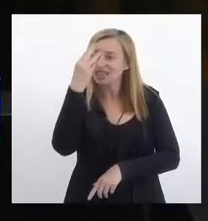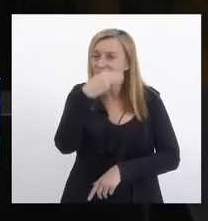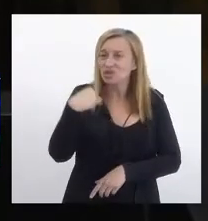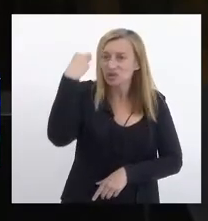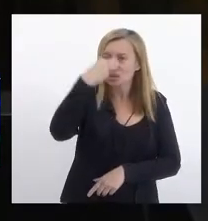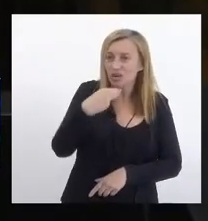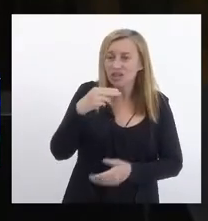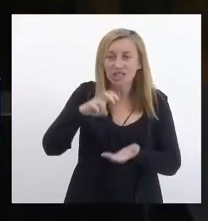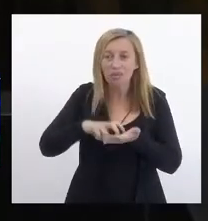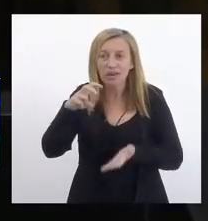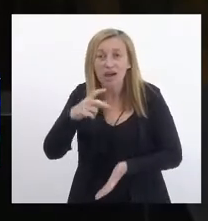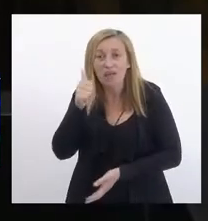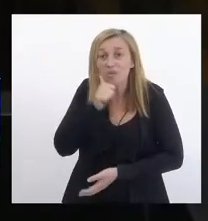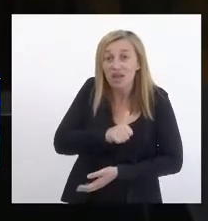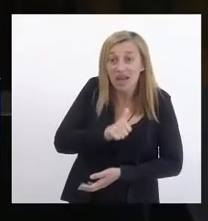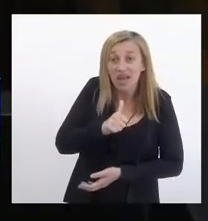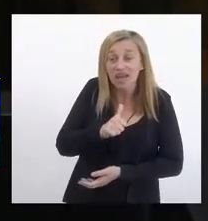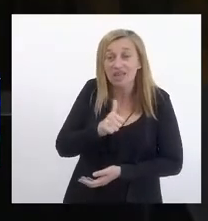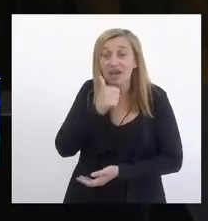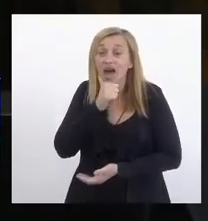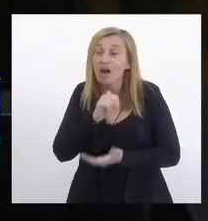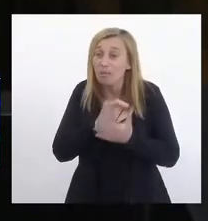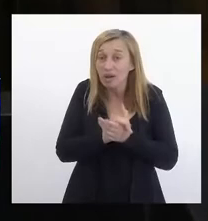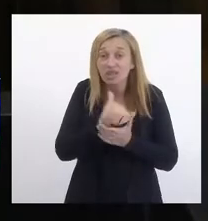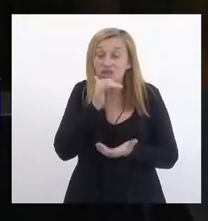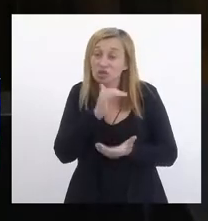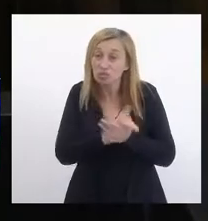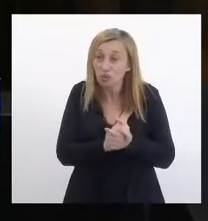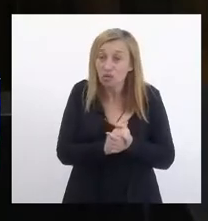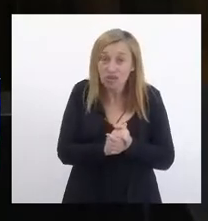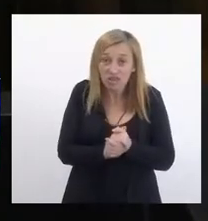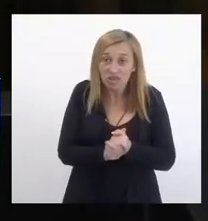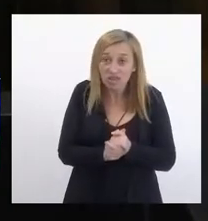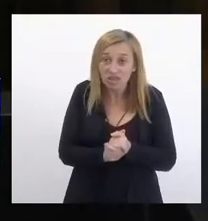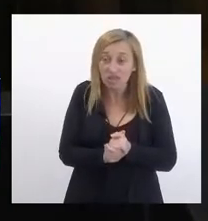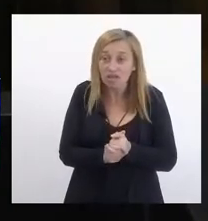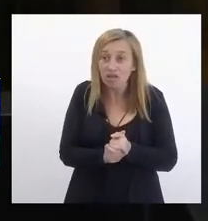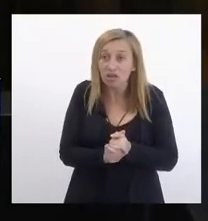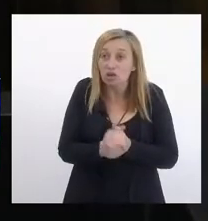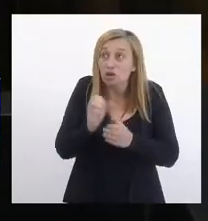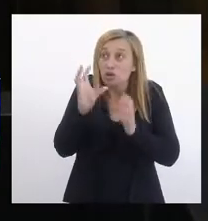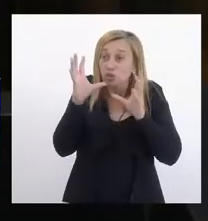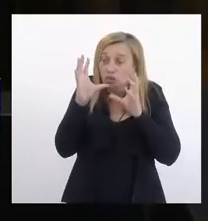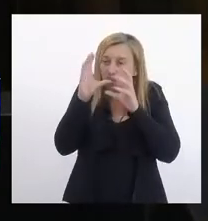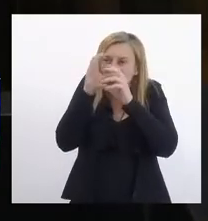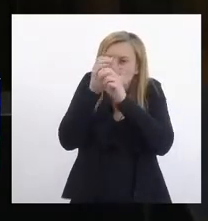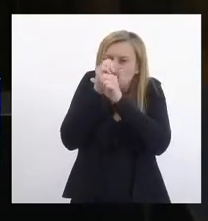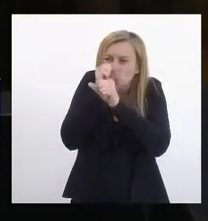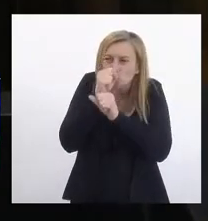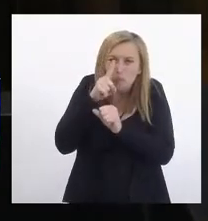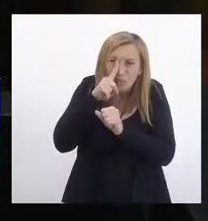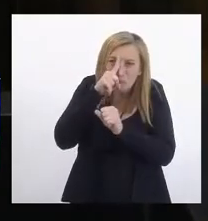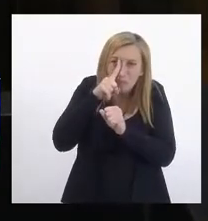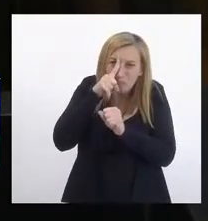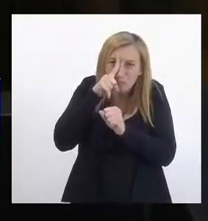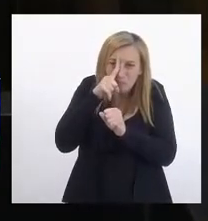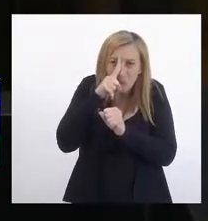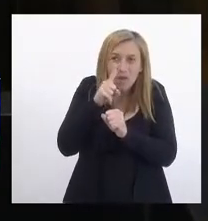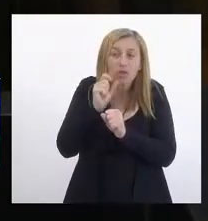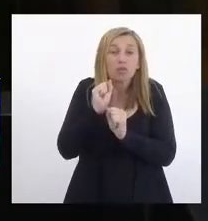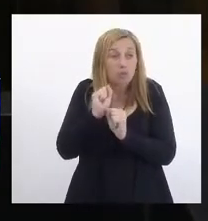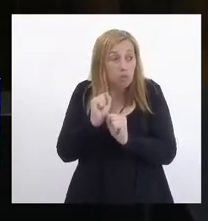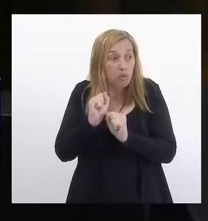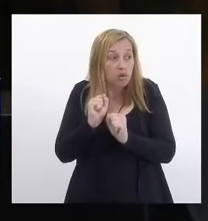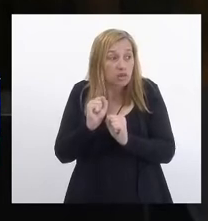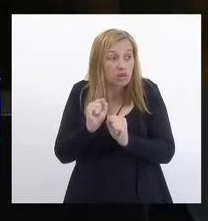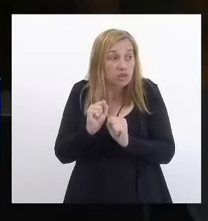3 horas da manhã, as mulheres, mães, esposas, num breu, numa escuridão, correndo risco até mesmo de ser,